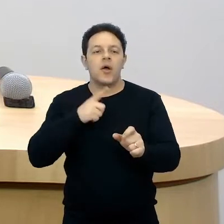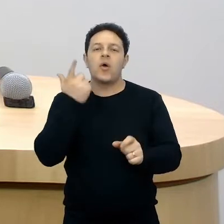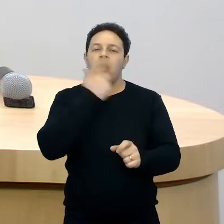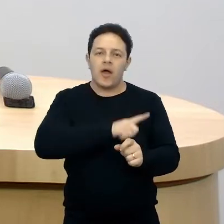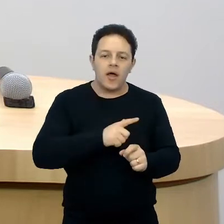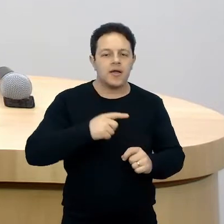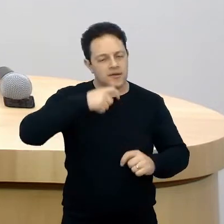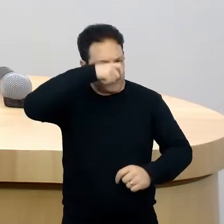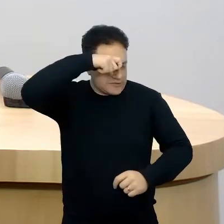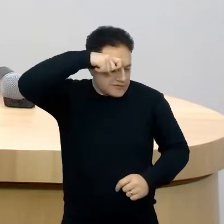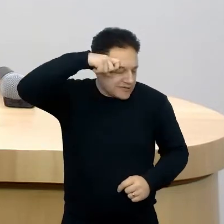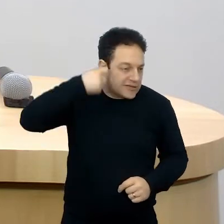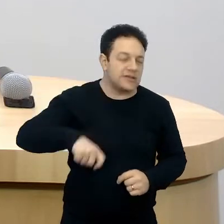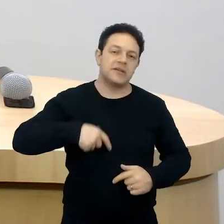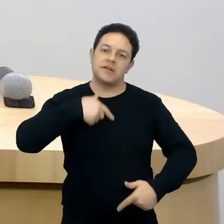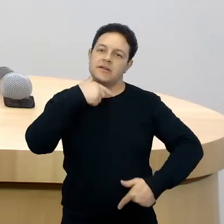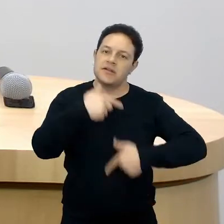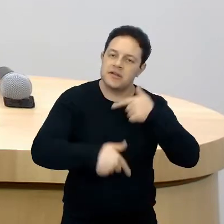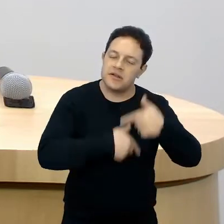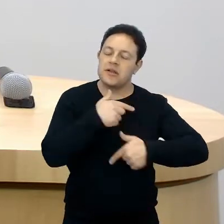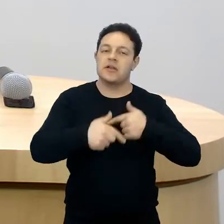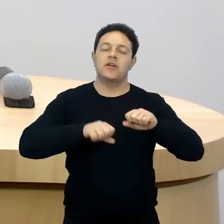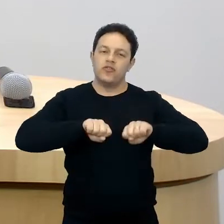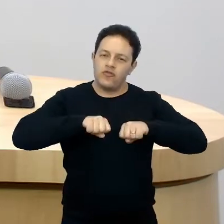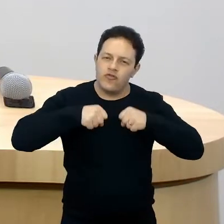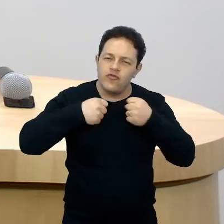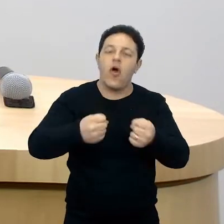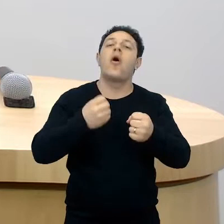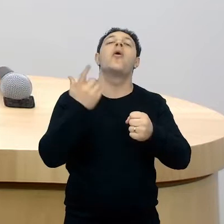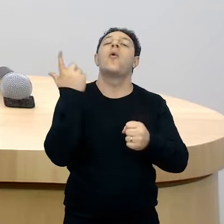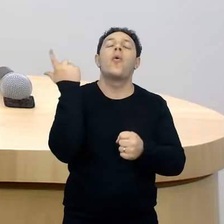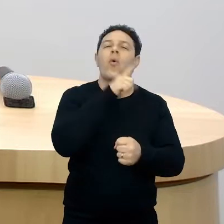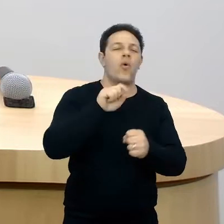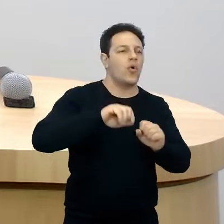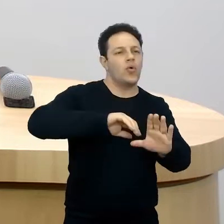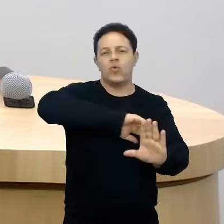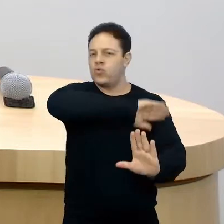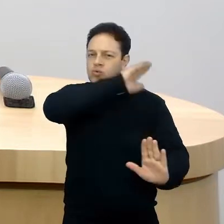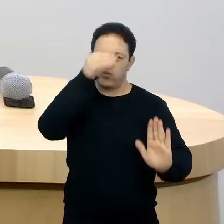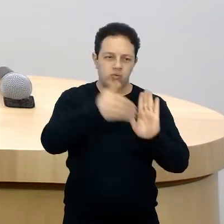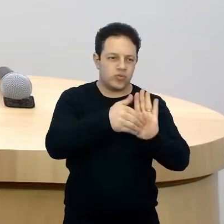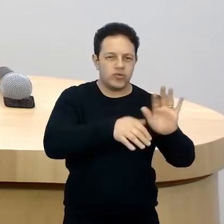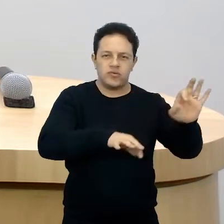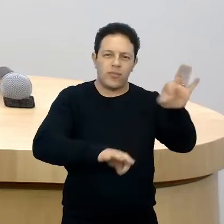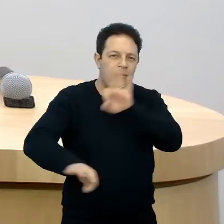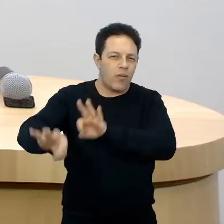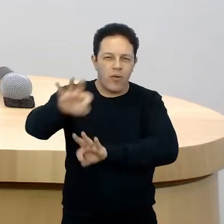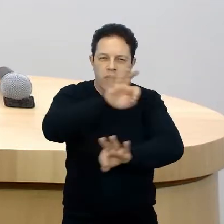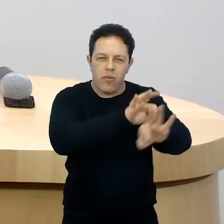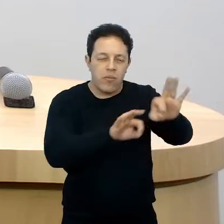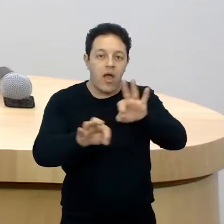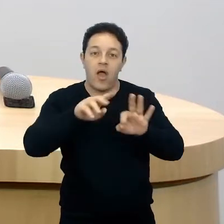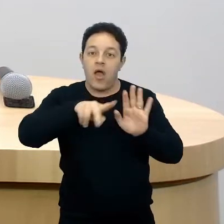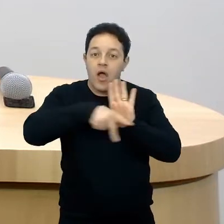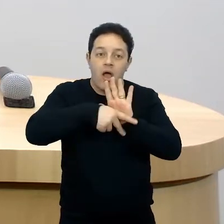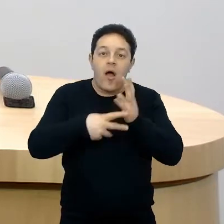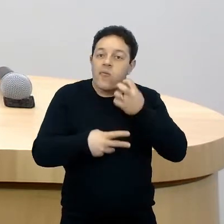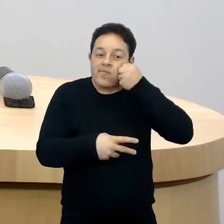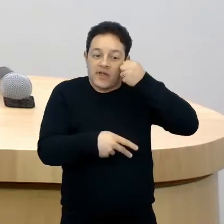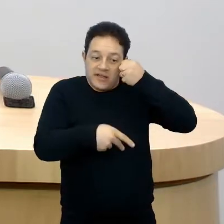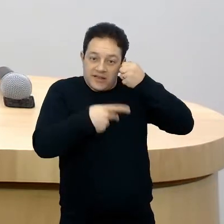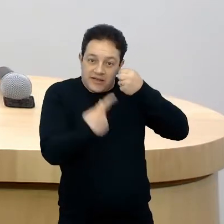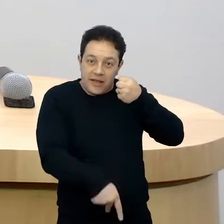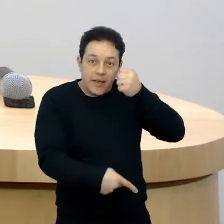recursos, suores, transpiração, para que todo esse legado, todo esse patrimônio